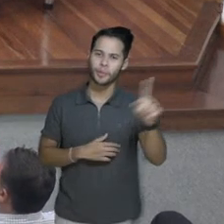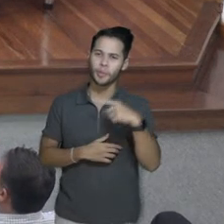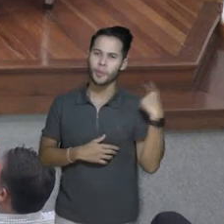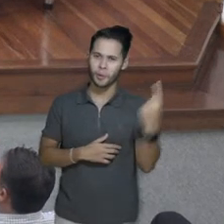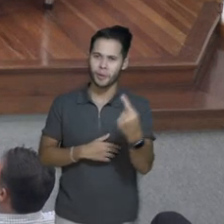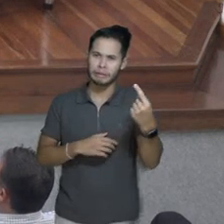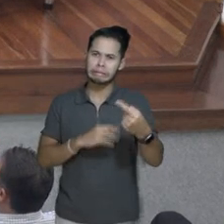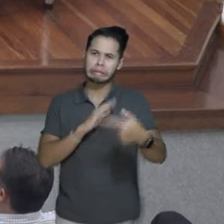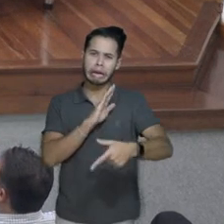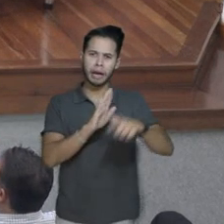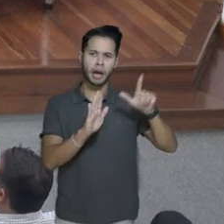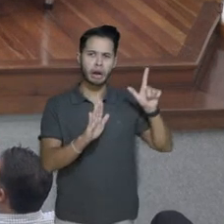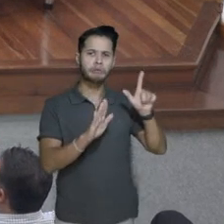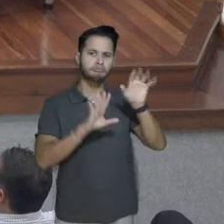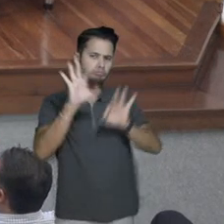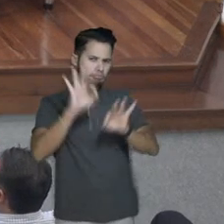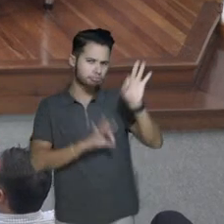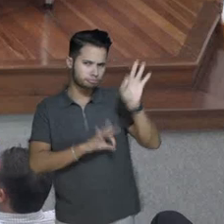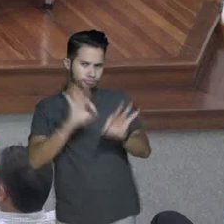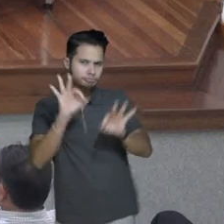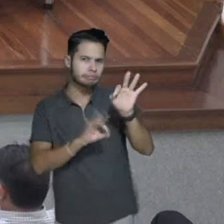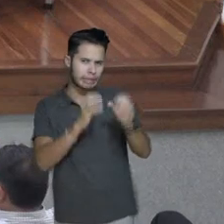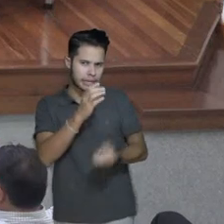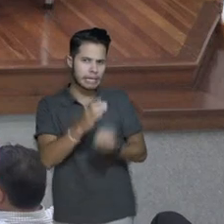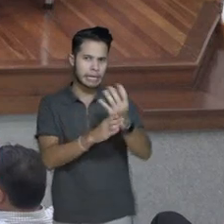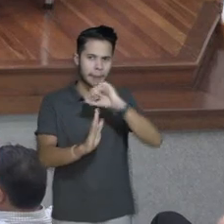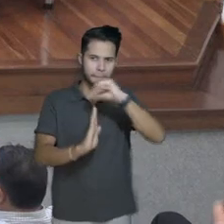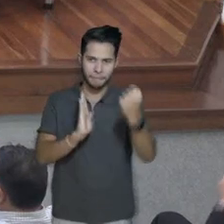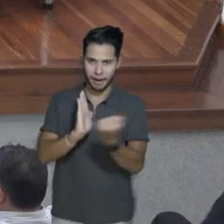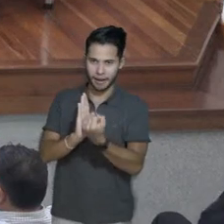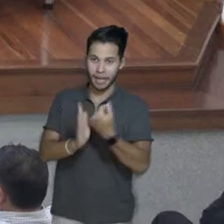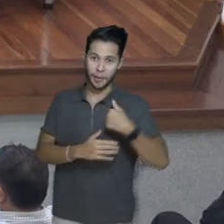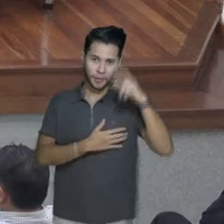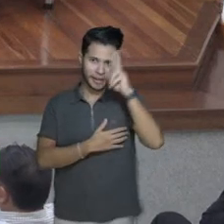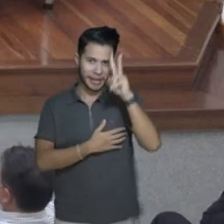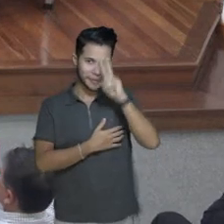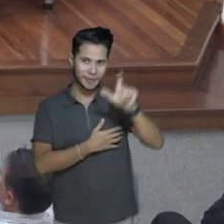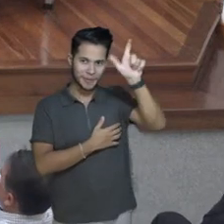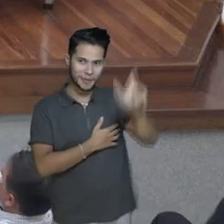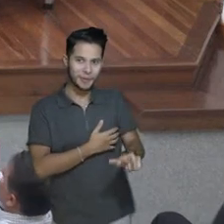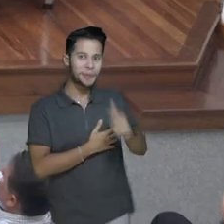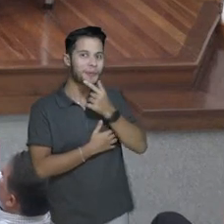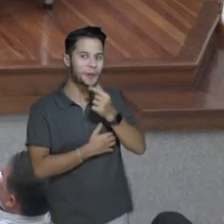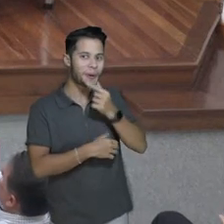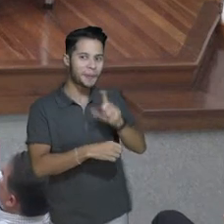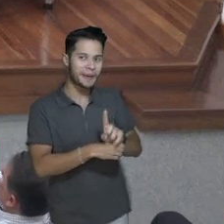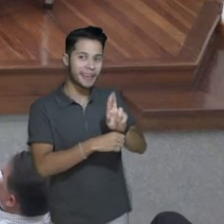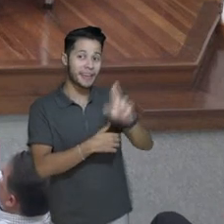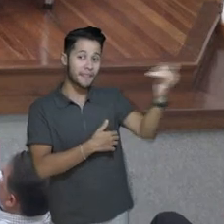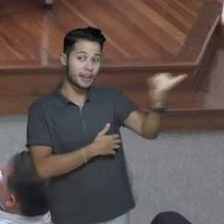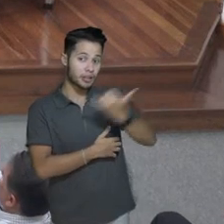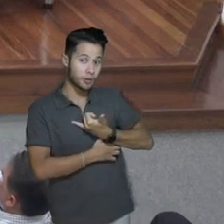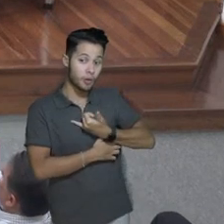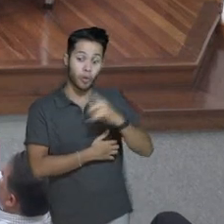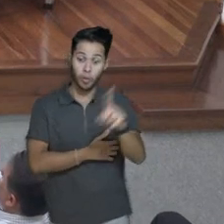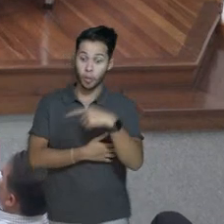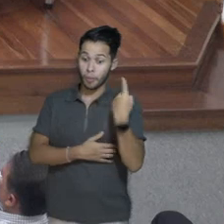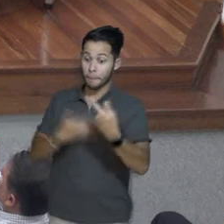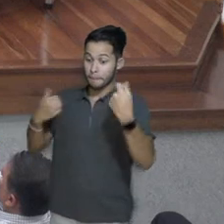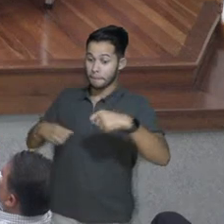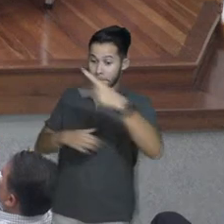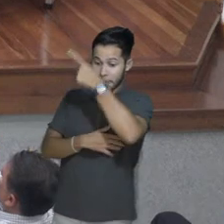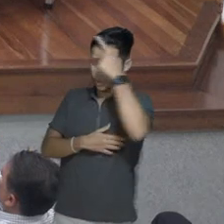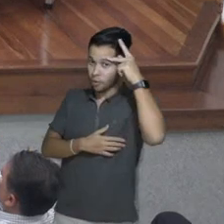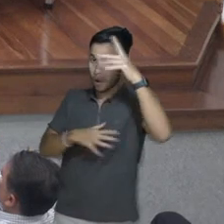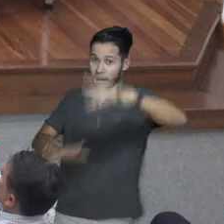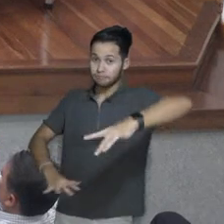ela eu me lembro bastante do Dr Afonso falar para mim cara a gente precisa fazer as pessoas vestirem essa camiseta então a ideia